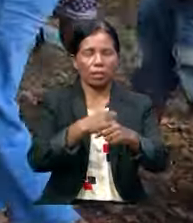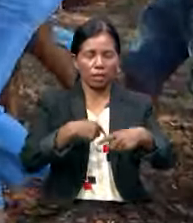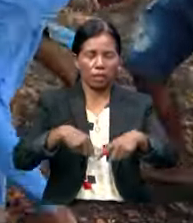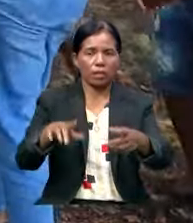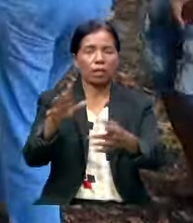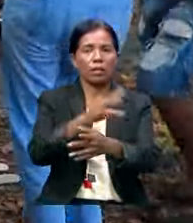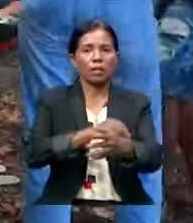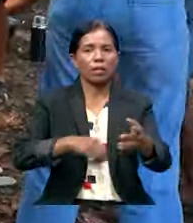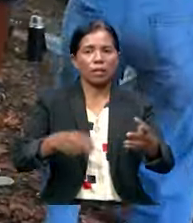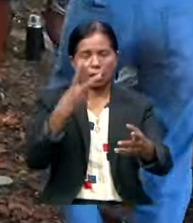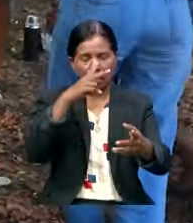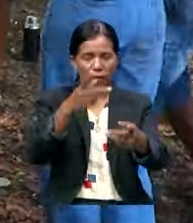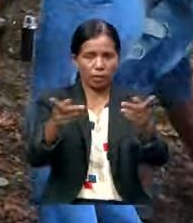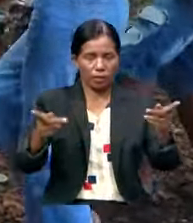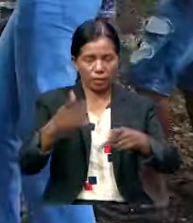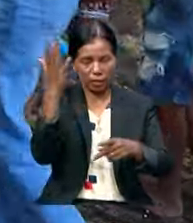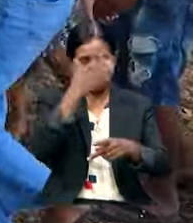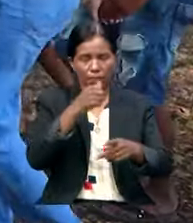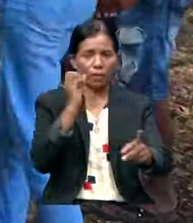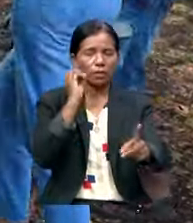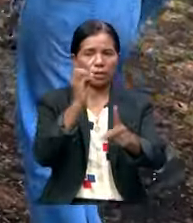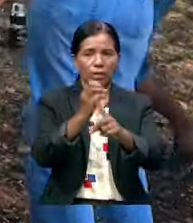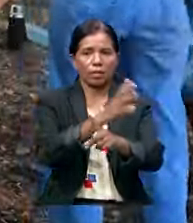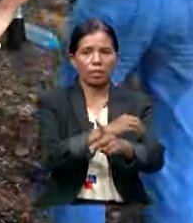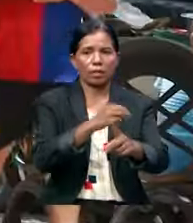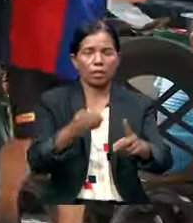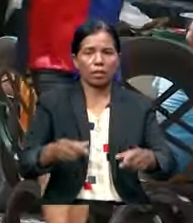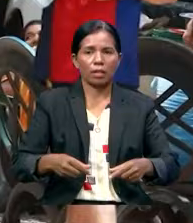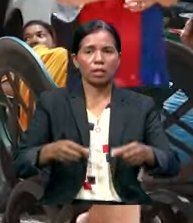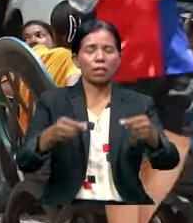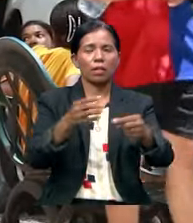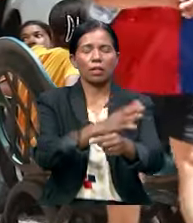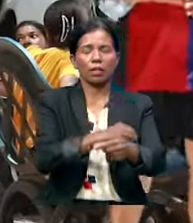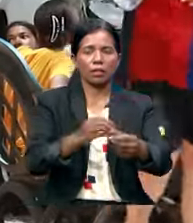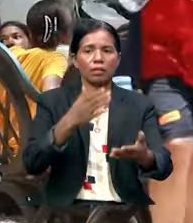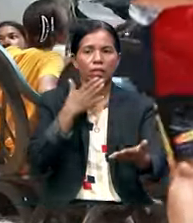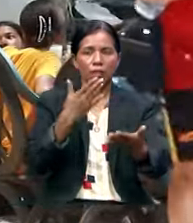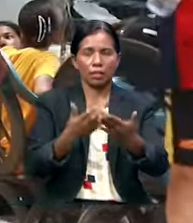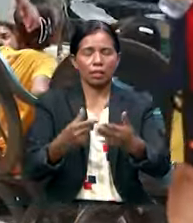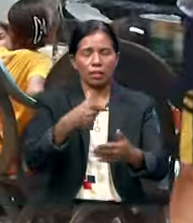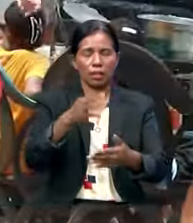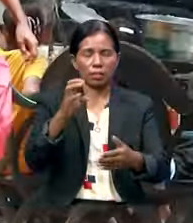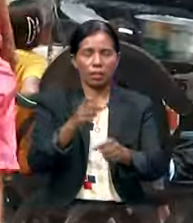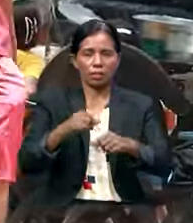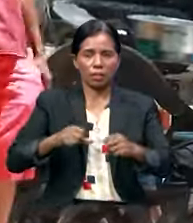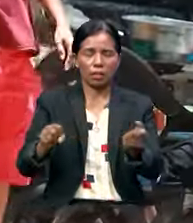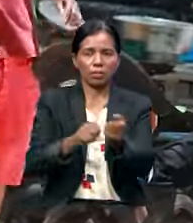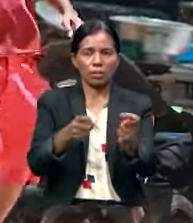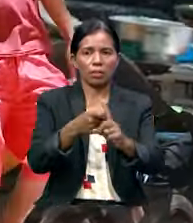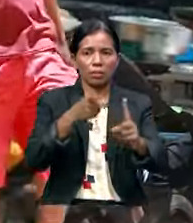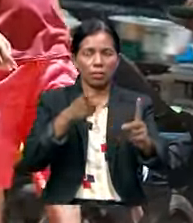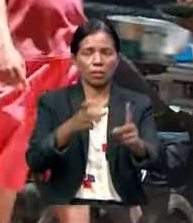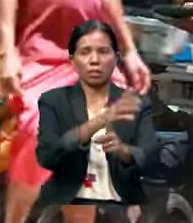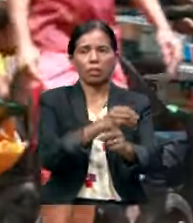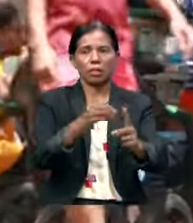onde explora fatem turístico. Objetivo russi passeio, né? A tu festeza, sucesso bot, na BGMN, contribui li russi cobertura